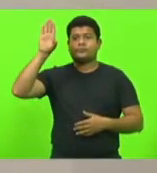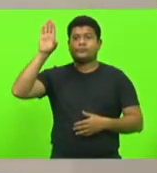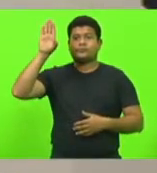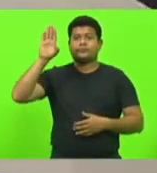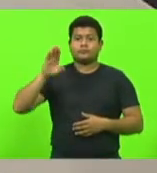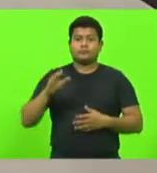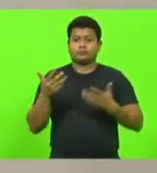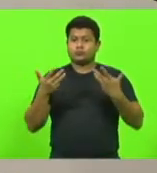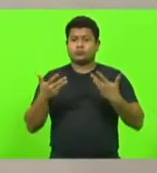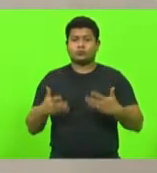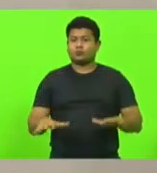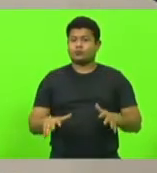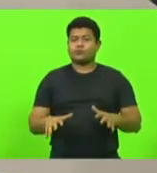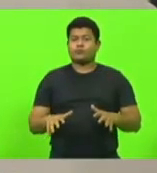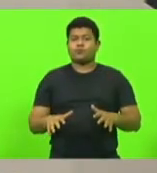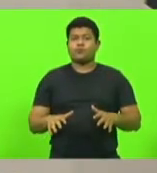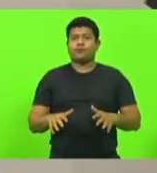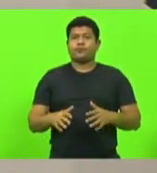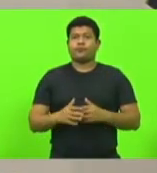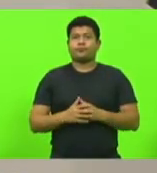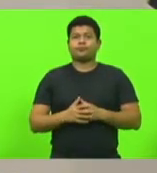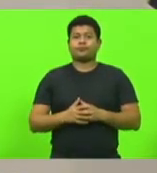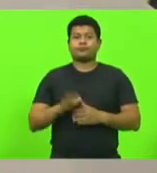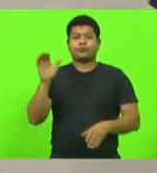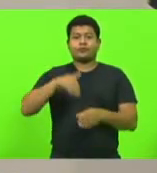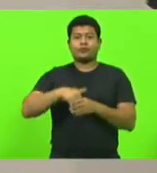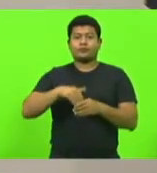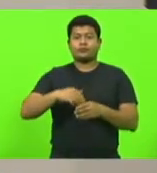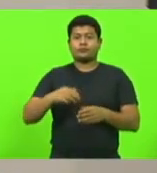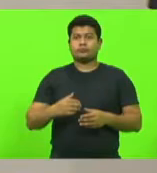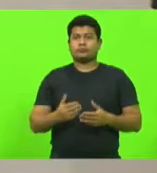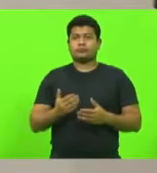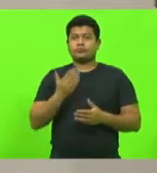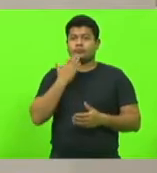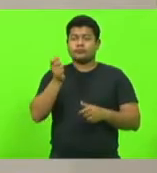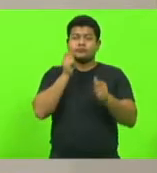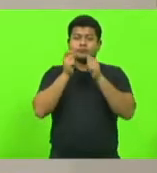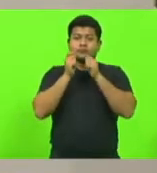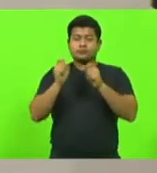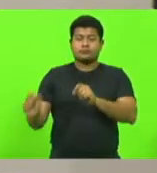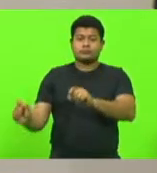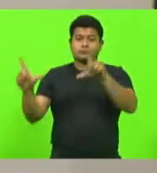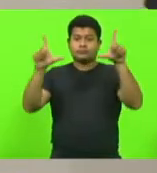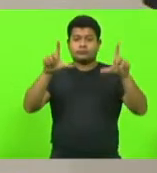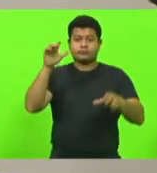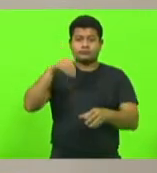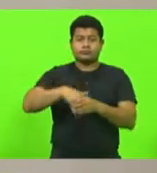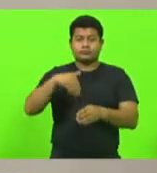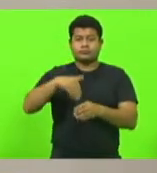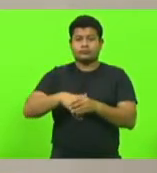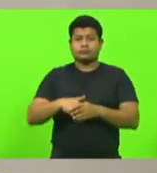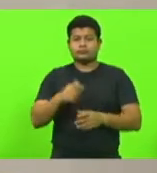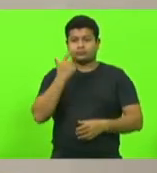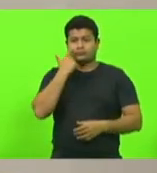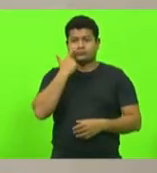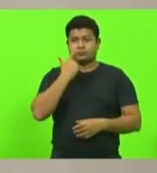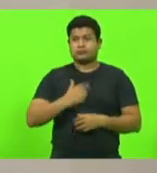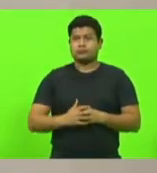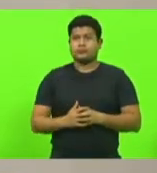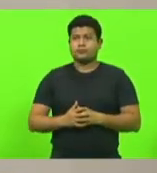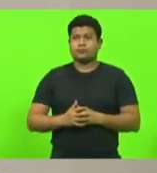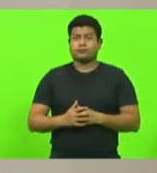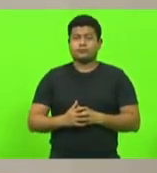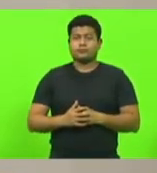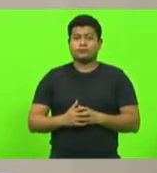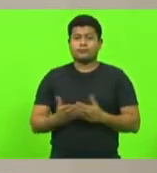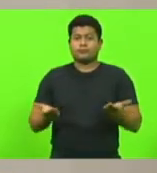Não havendo quem queira discutir, em votação, peço assessoria que abra o painel para que os senhores deputados possam exercer seu direito de voto. Para encaminhamento